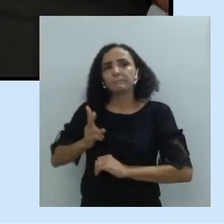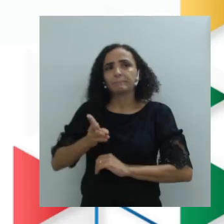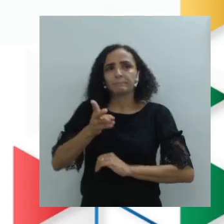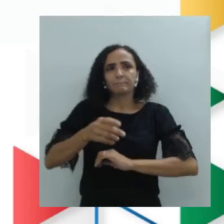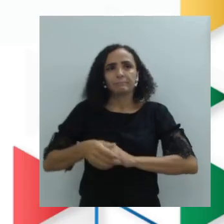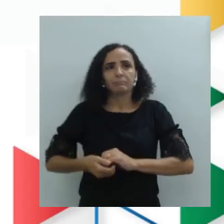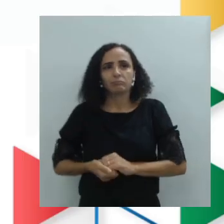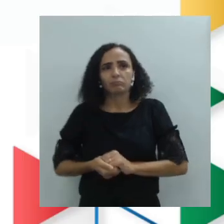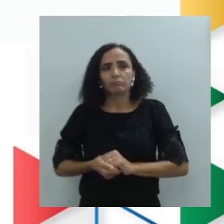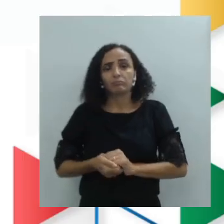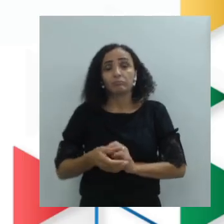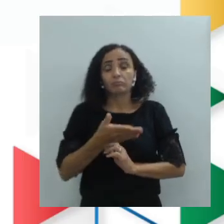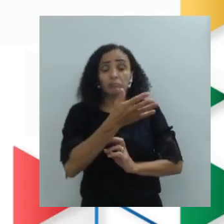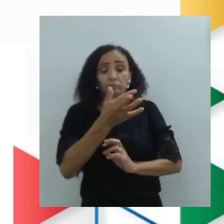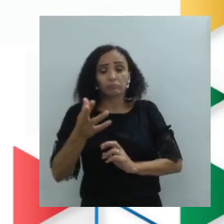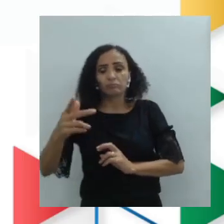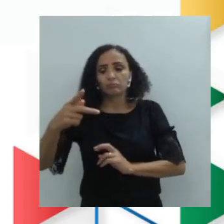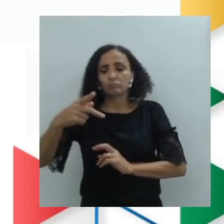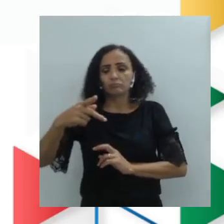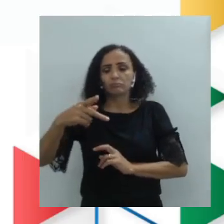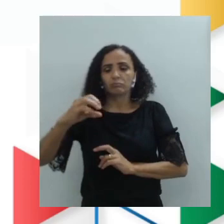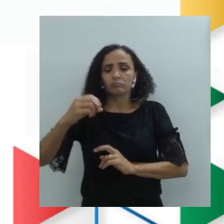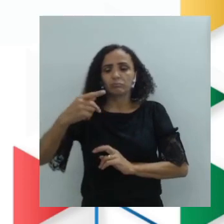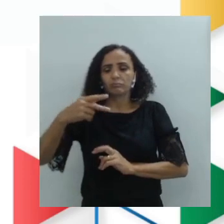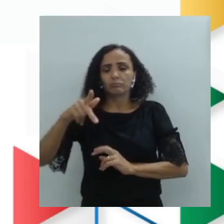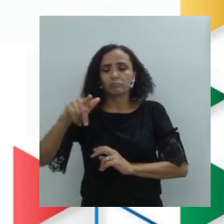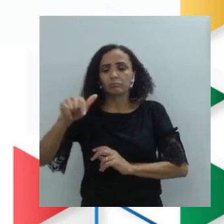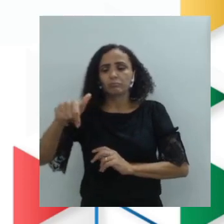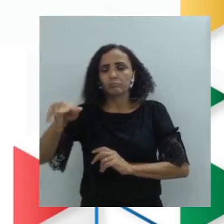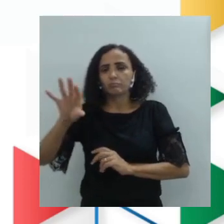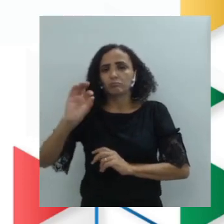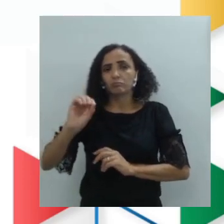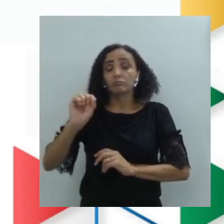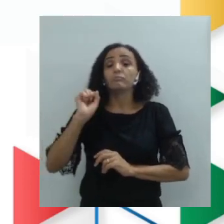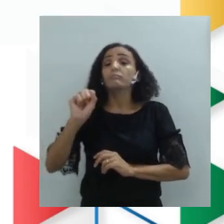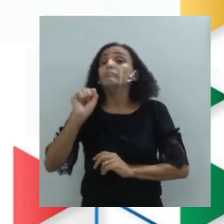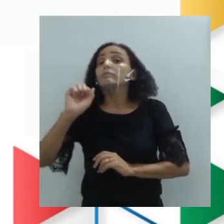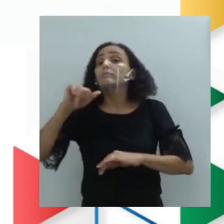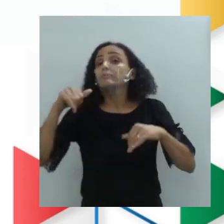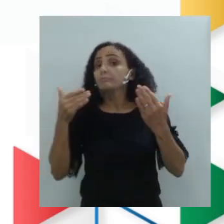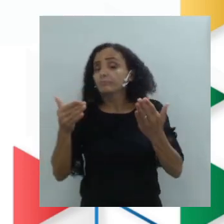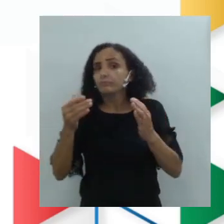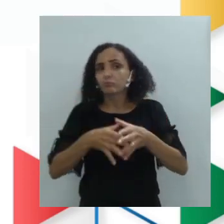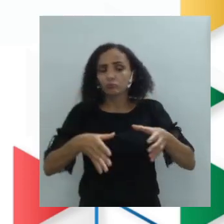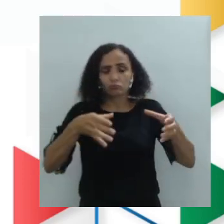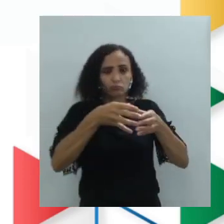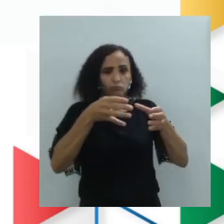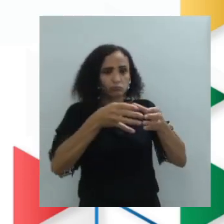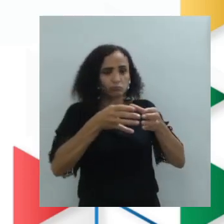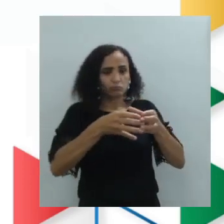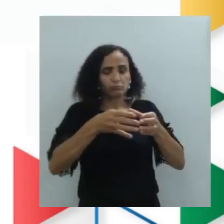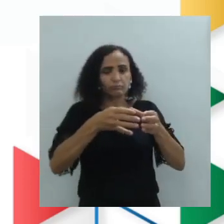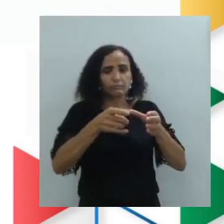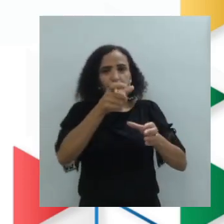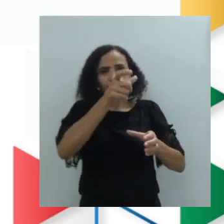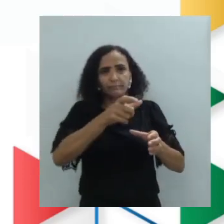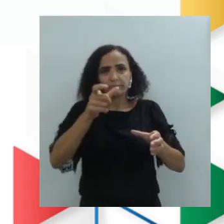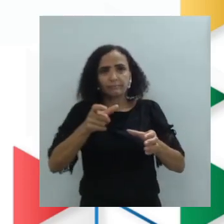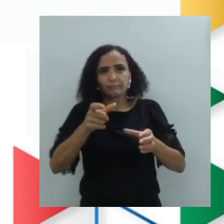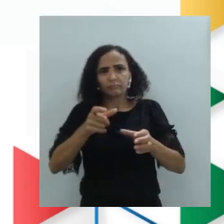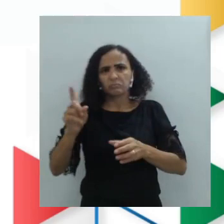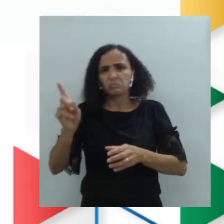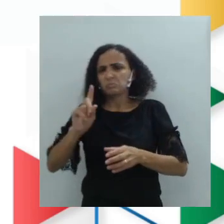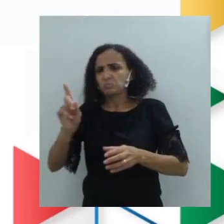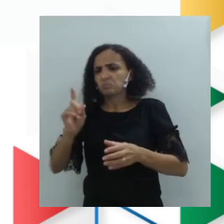tela. Exercício 3. População é um conjunto de espécies, não é um conjunto